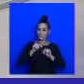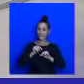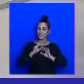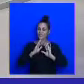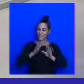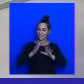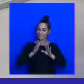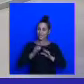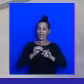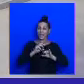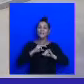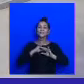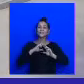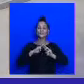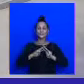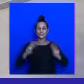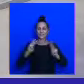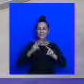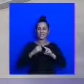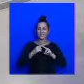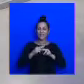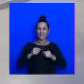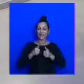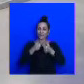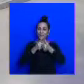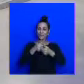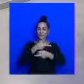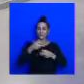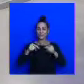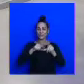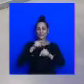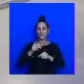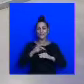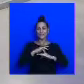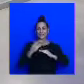sorteio já já no site oficial da Caixa. Acompanhe os próximos